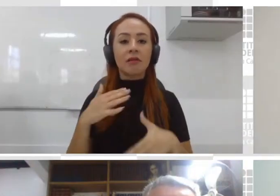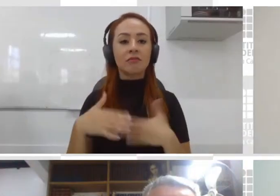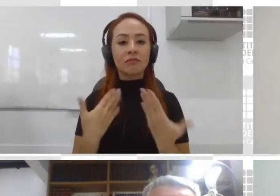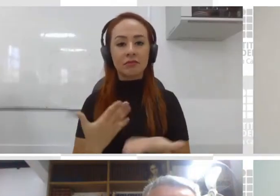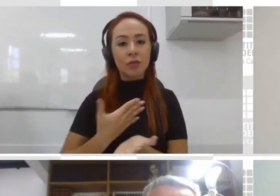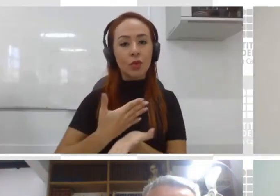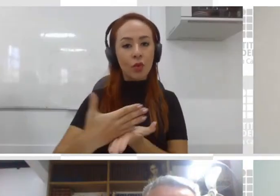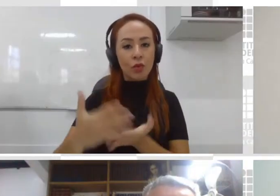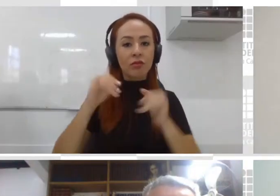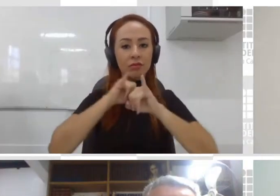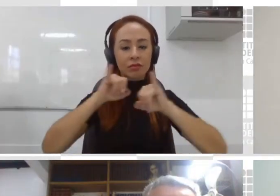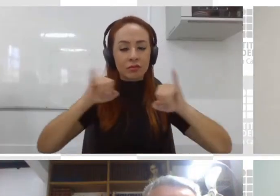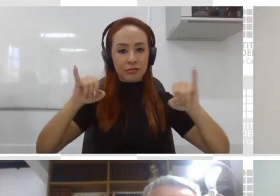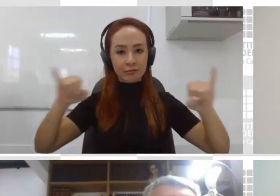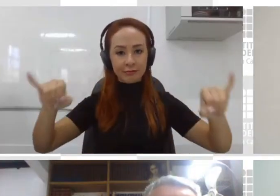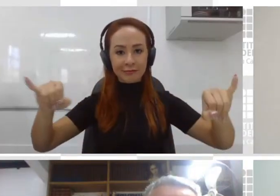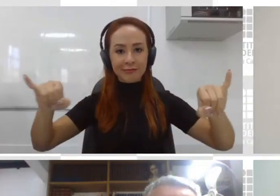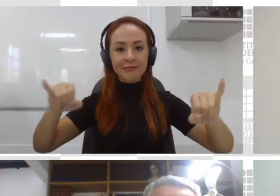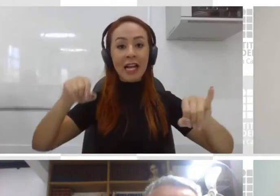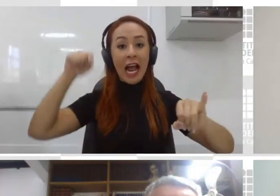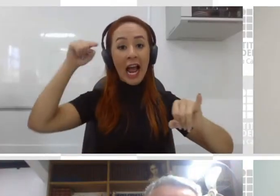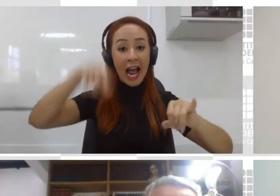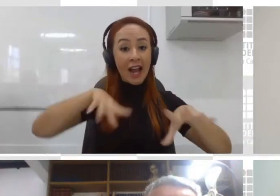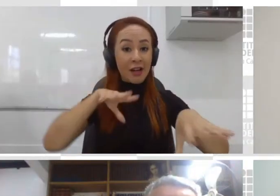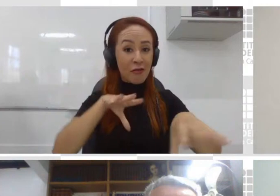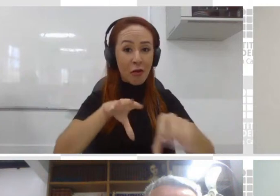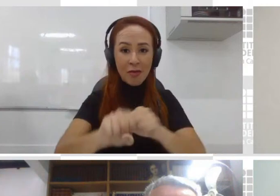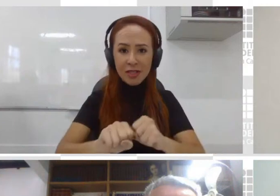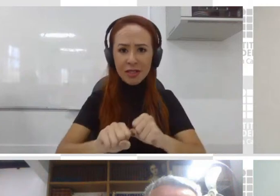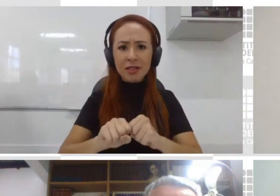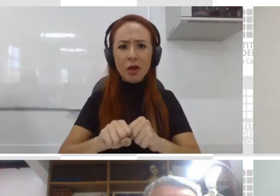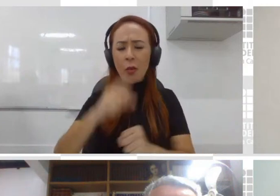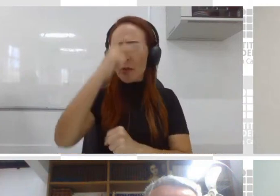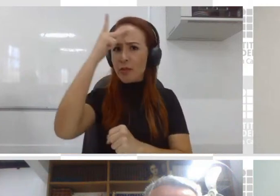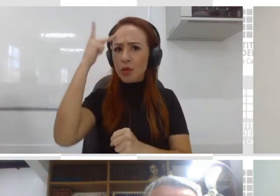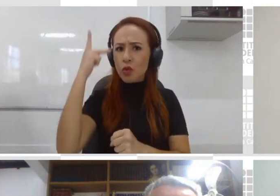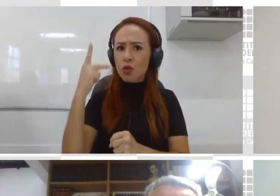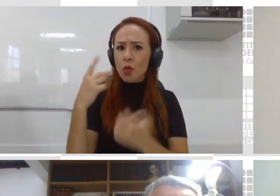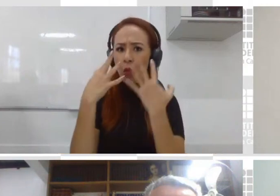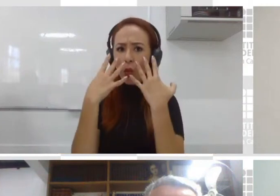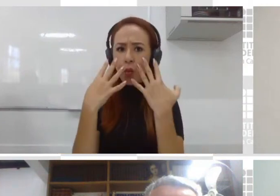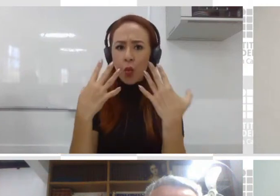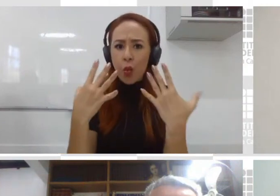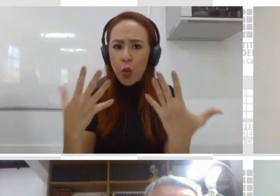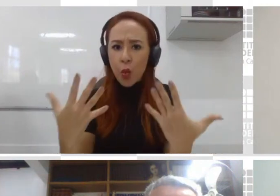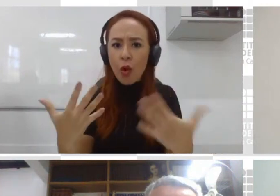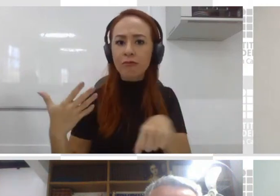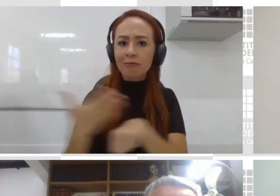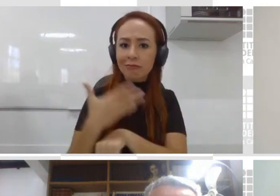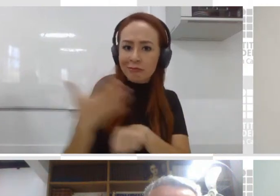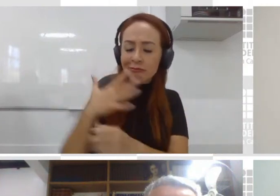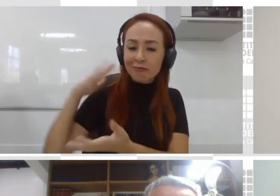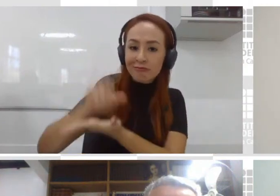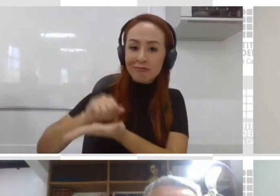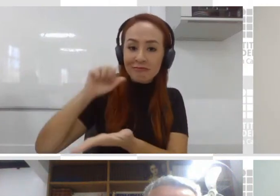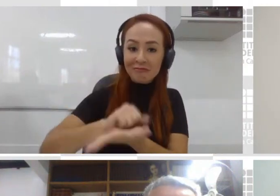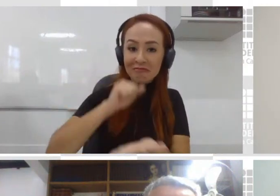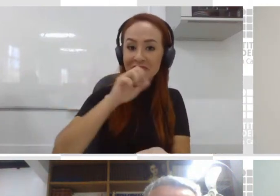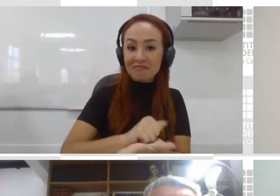formação, ela chamou tanto a atenção, né, que pessoas externas ao IFSC, também a comunidade